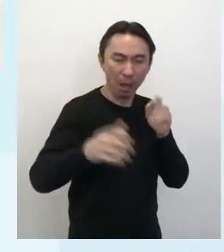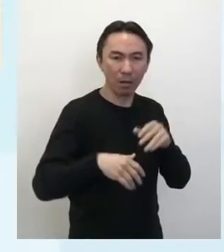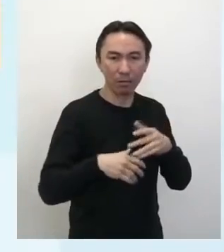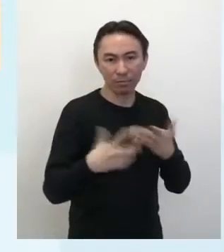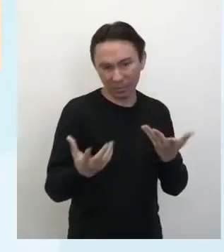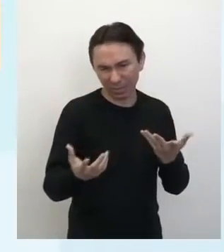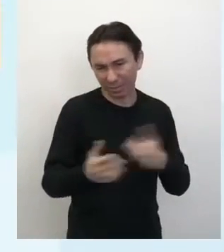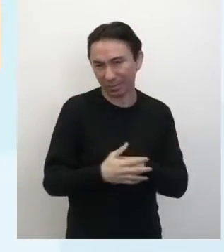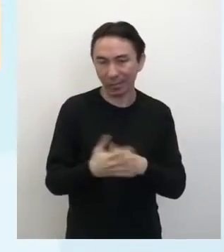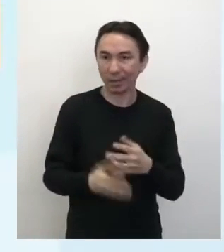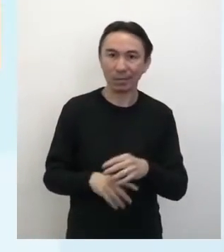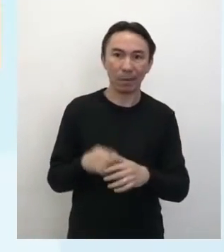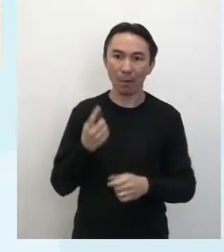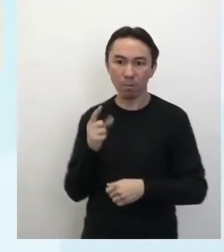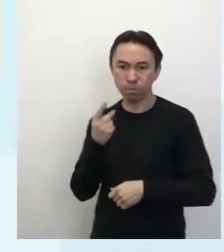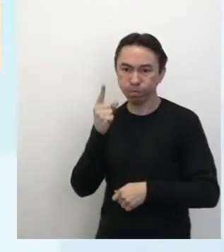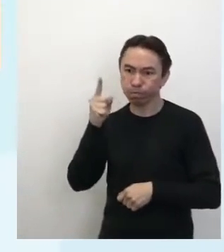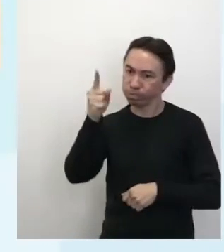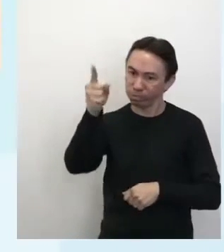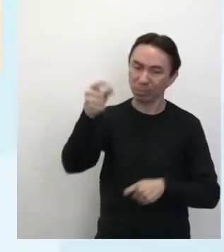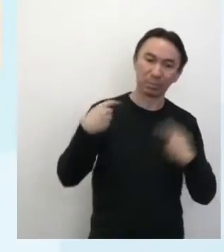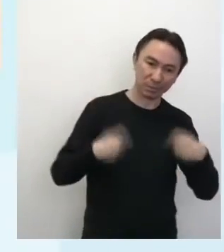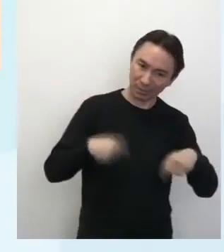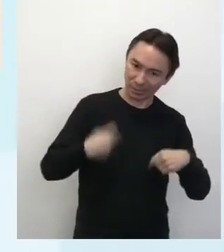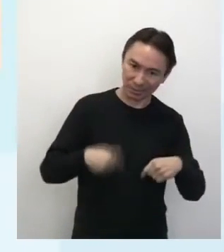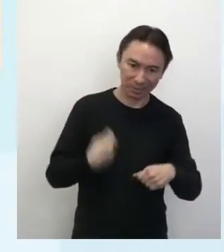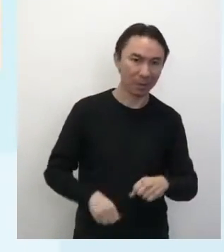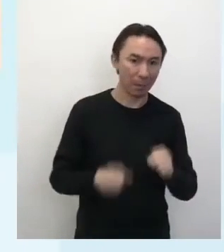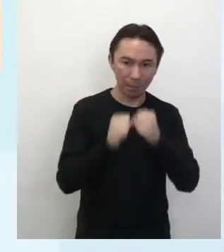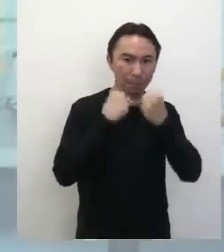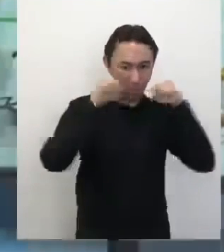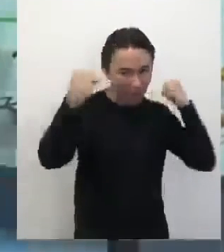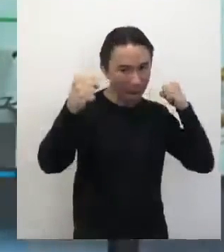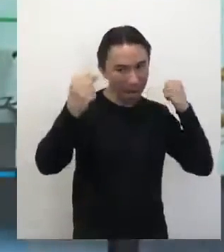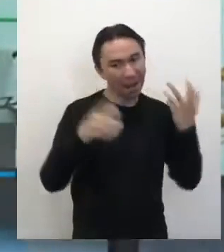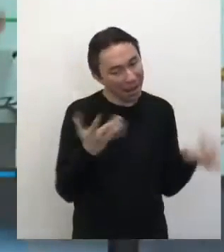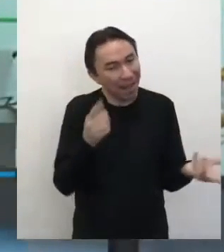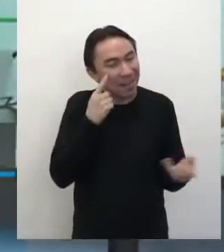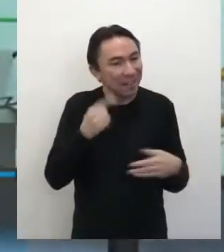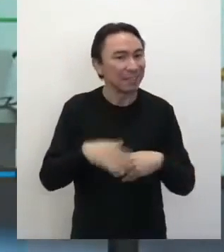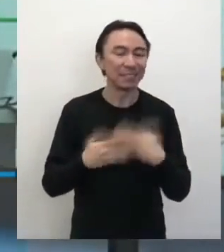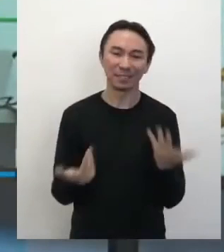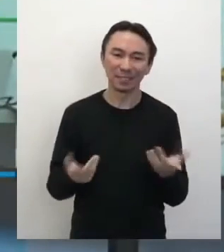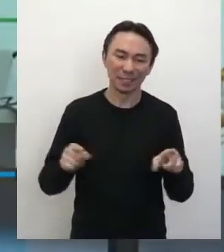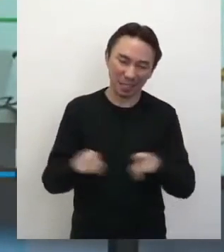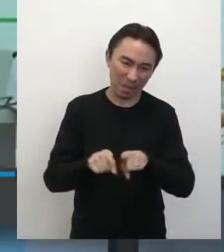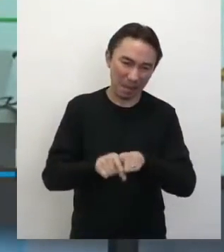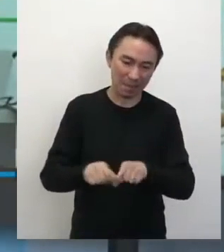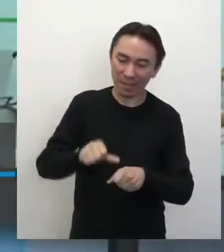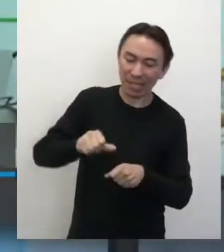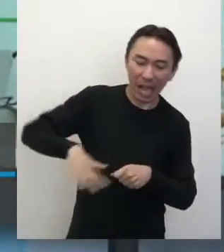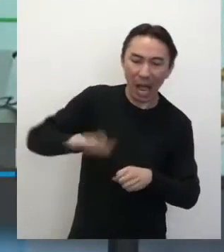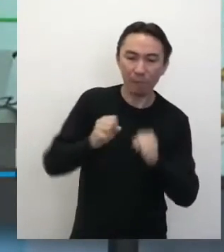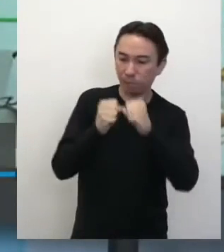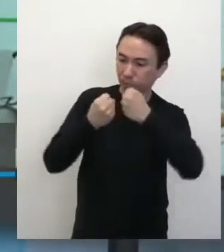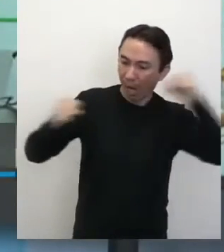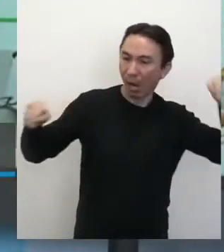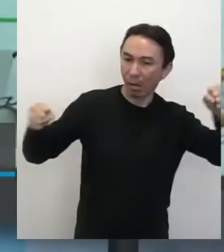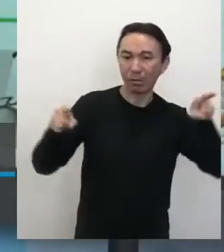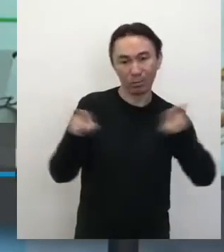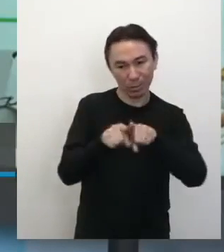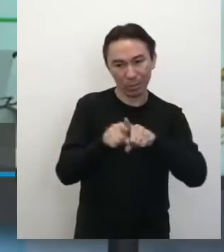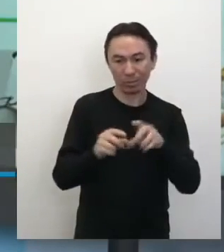de uma trena maior, não é isso, Jonas? Isso aí. É isso aí. Para áreas maiores precisaremos também de trenas maiores. Então